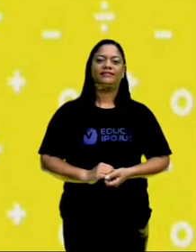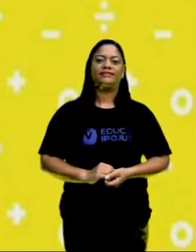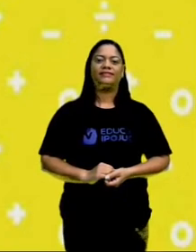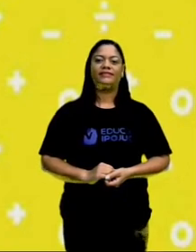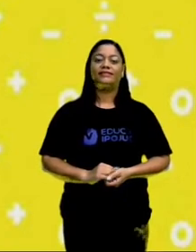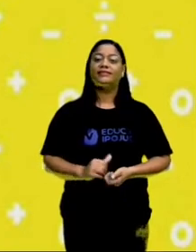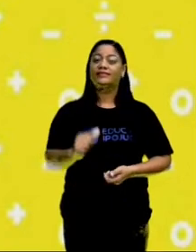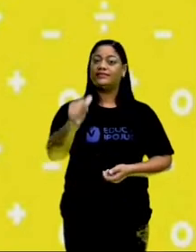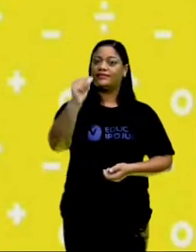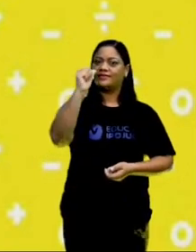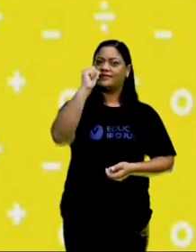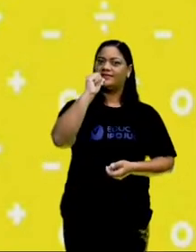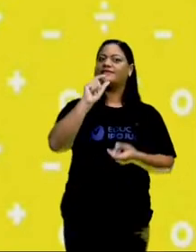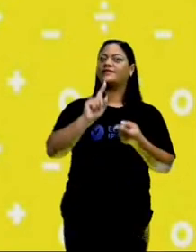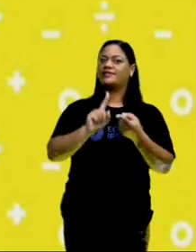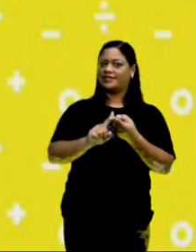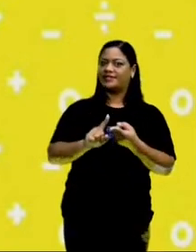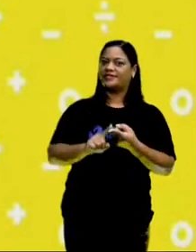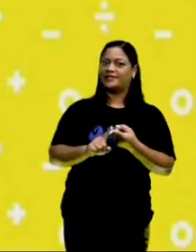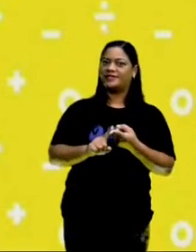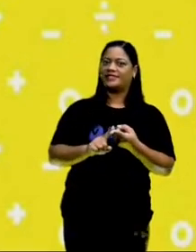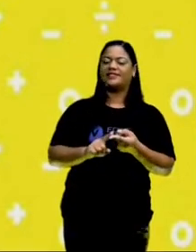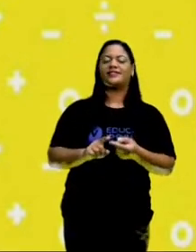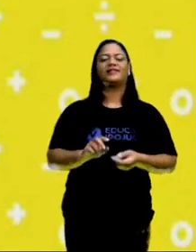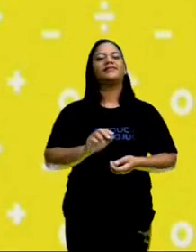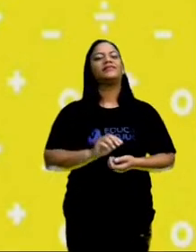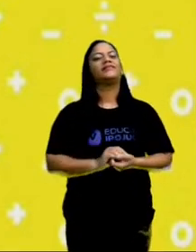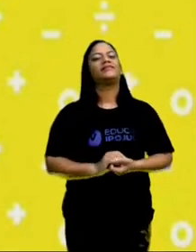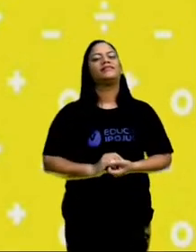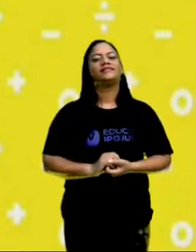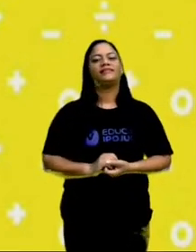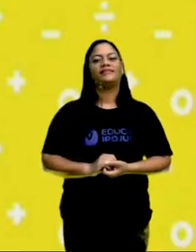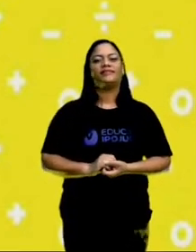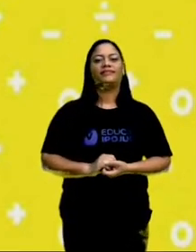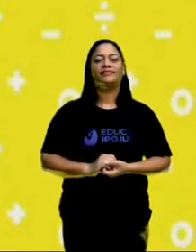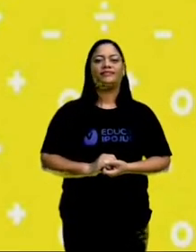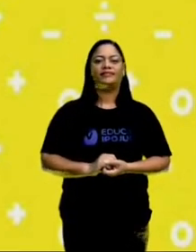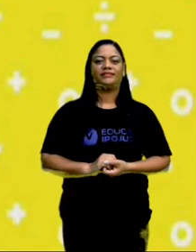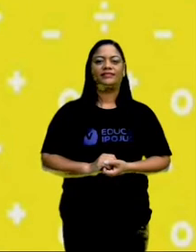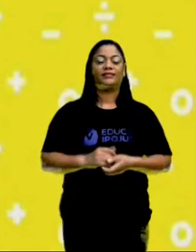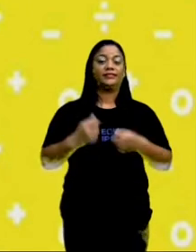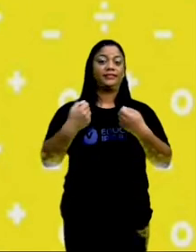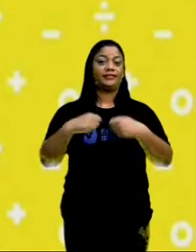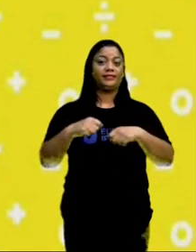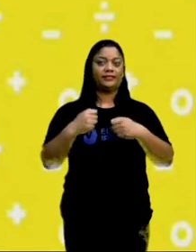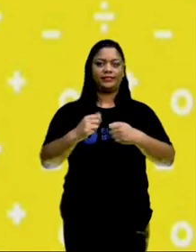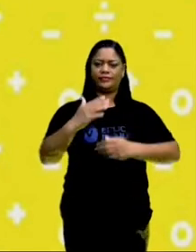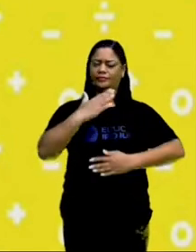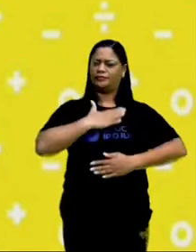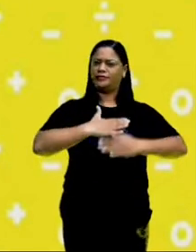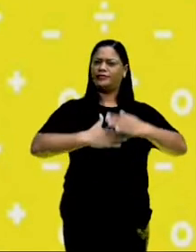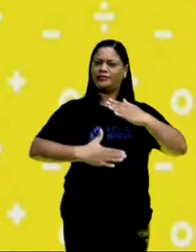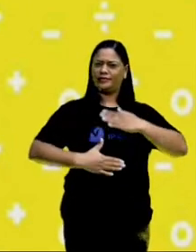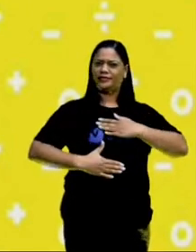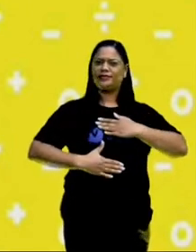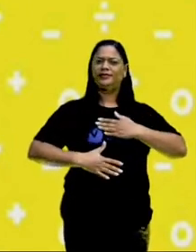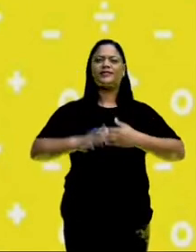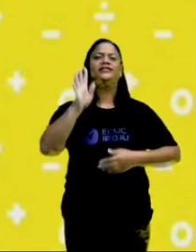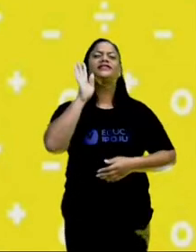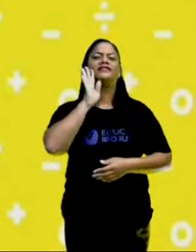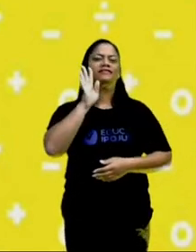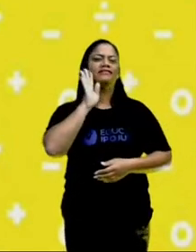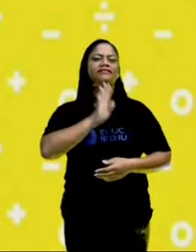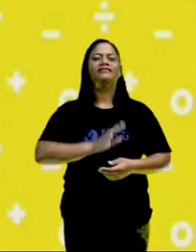Para beber, precisamos da água para beber, pois precisamos deixar o nosso corpinho